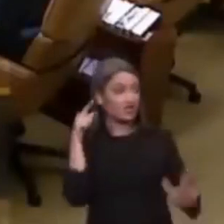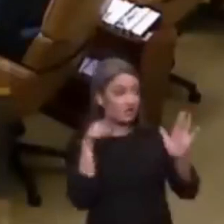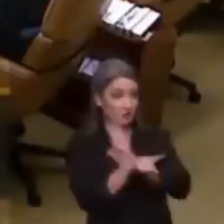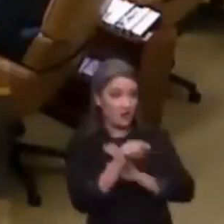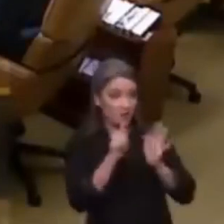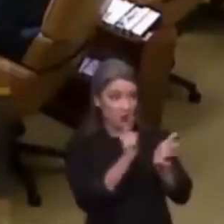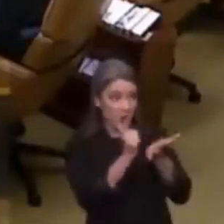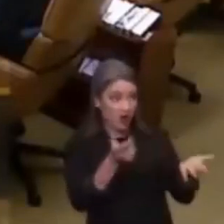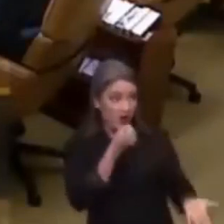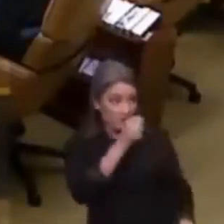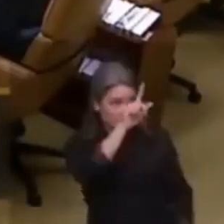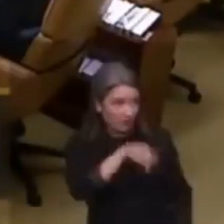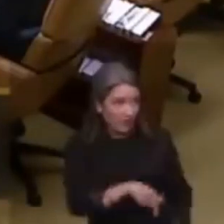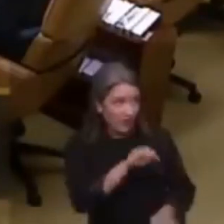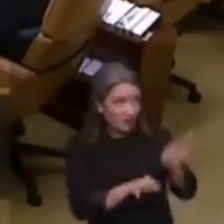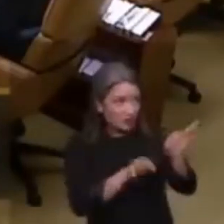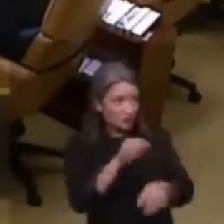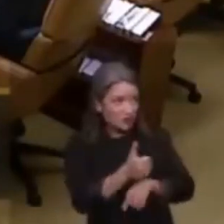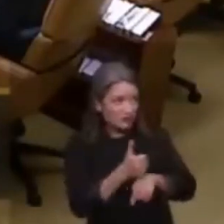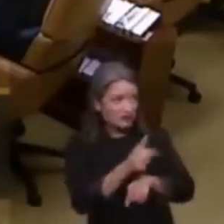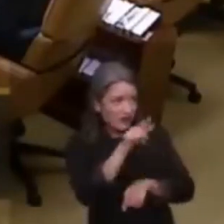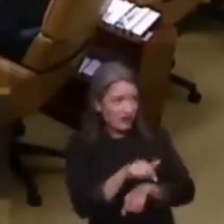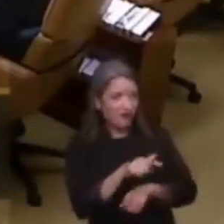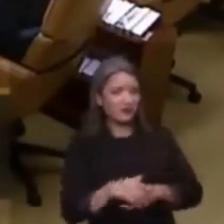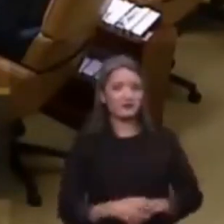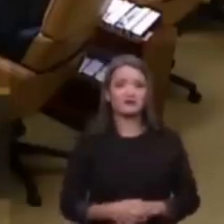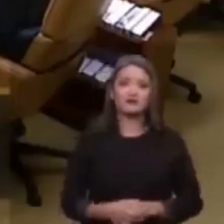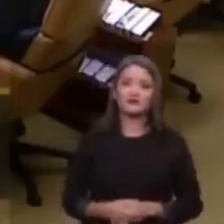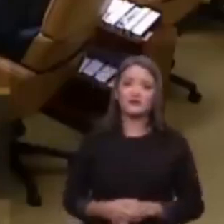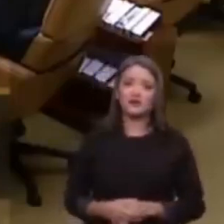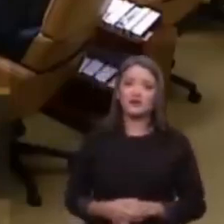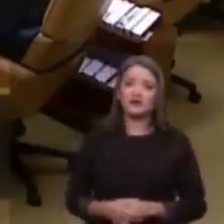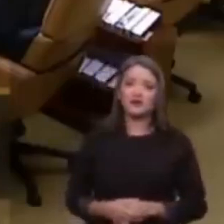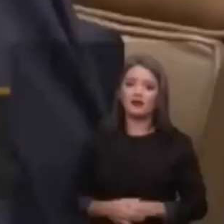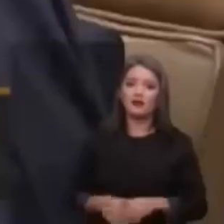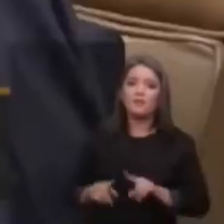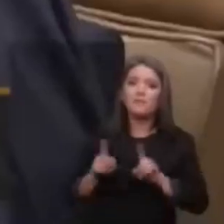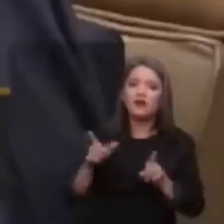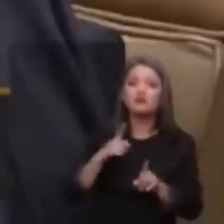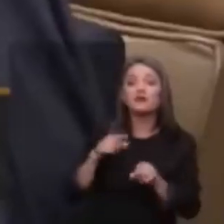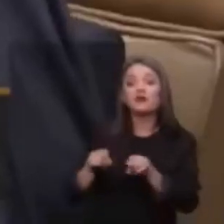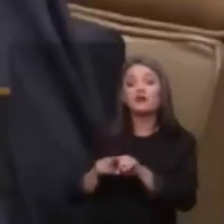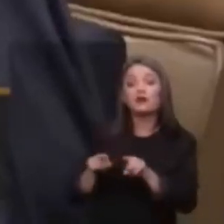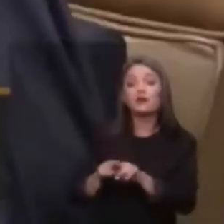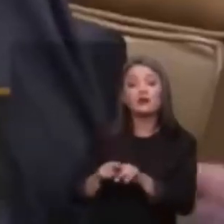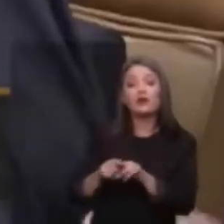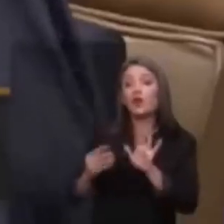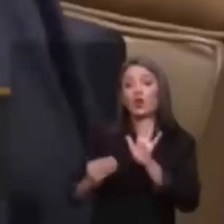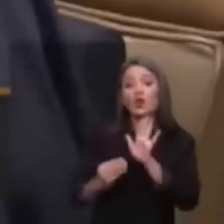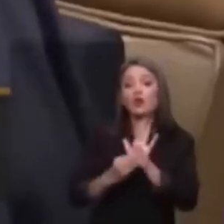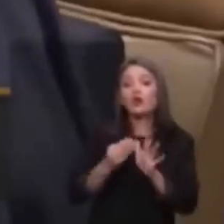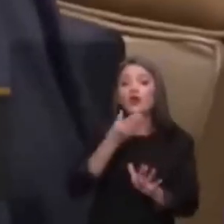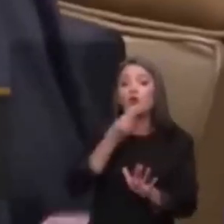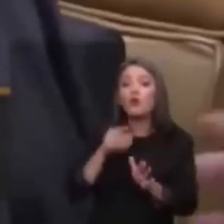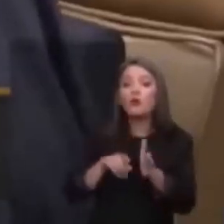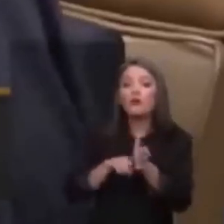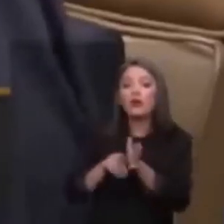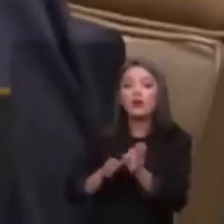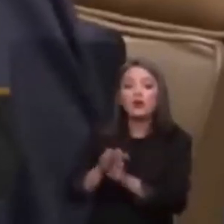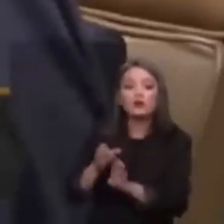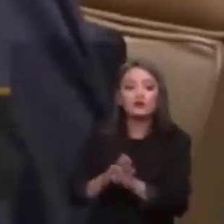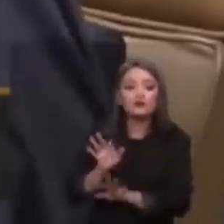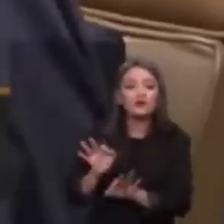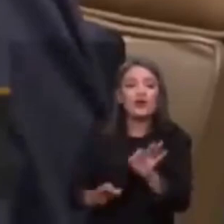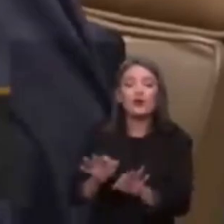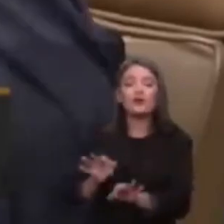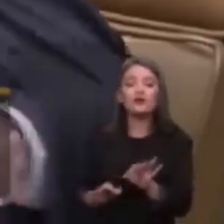negar esse pedido. Em sua decisão, André Mendonça seguiu o entendimento do TJ Minas Gerais e do STJ, que